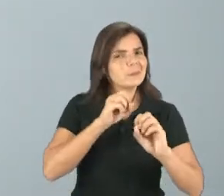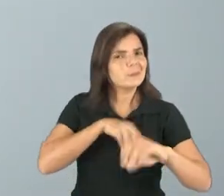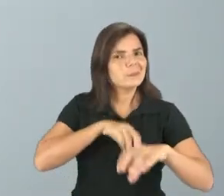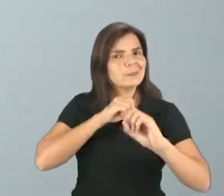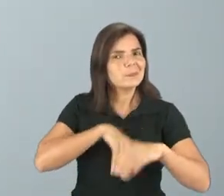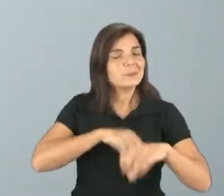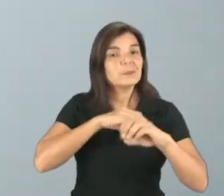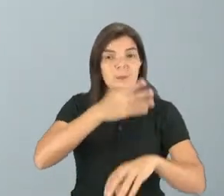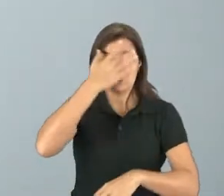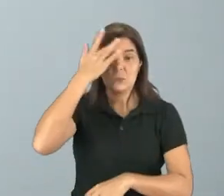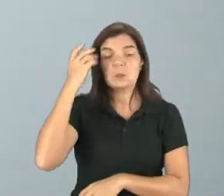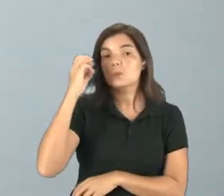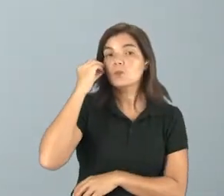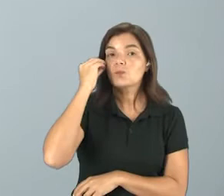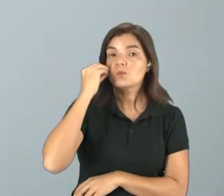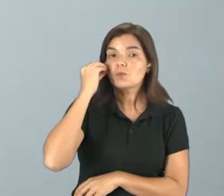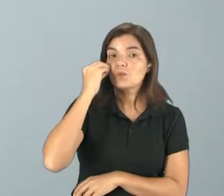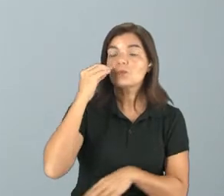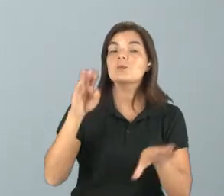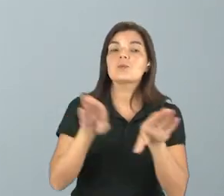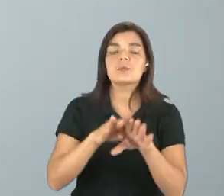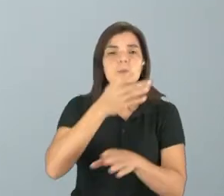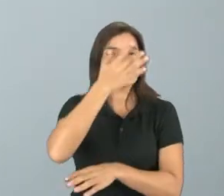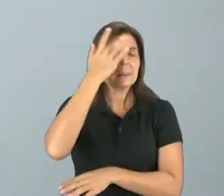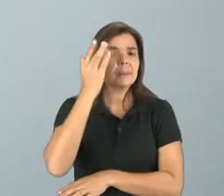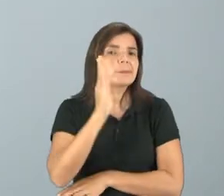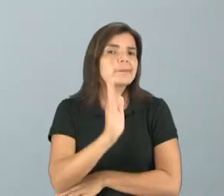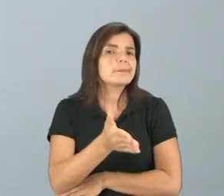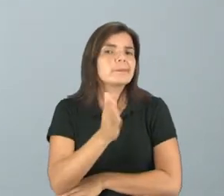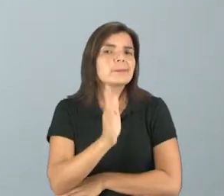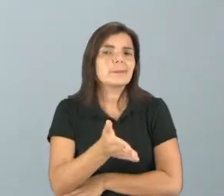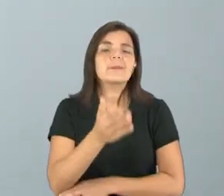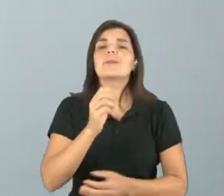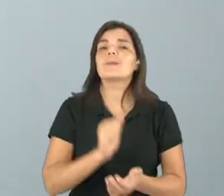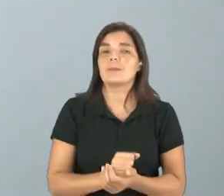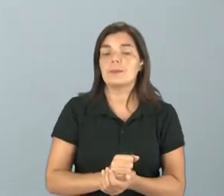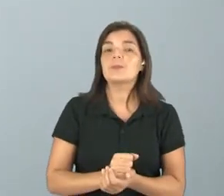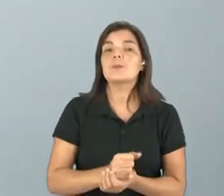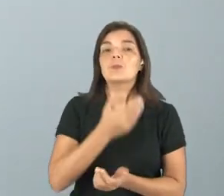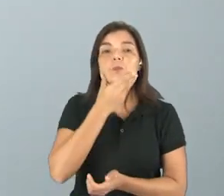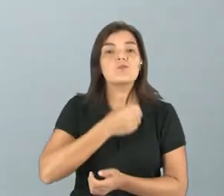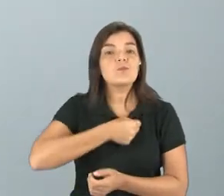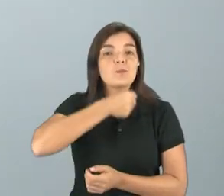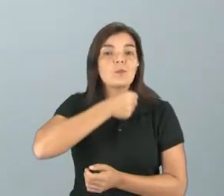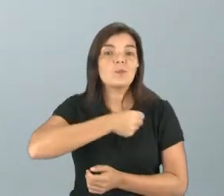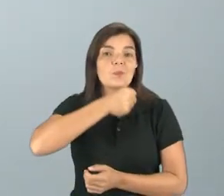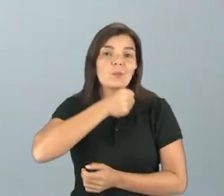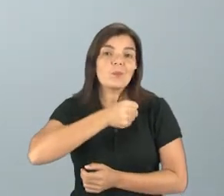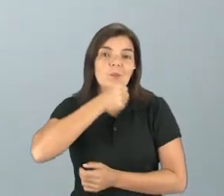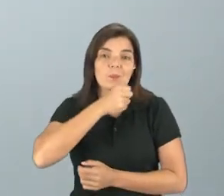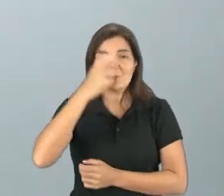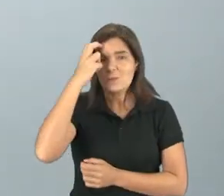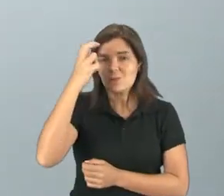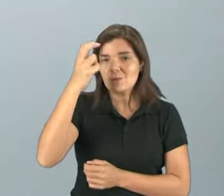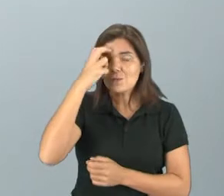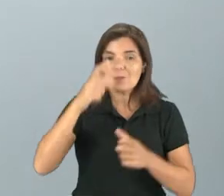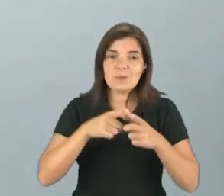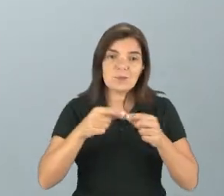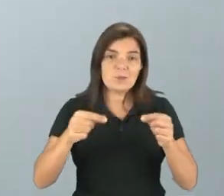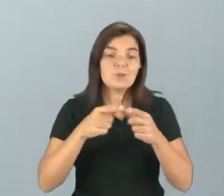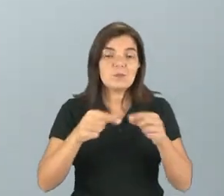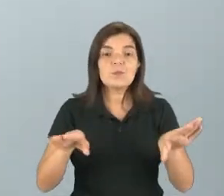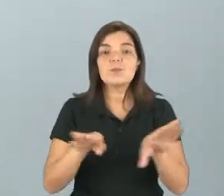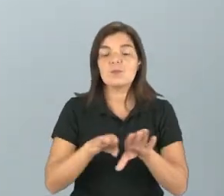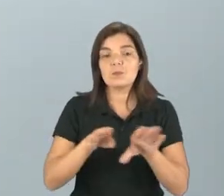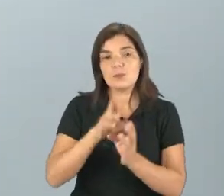por monges e depois por pessoas, os samurais, né? Que eles defendiam